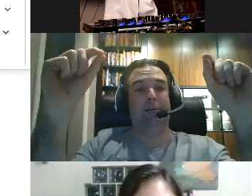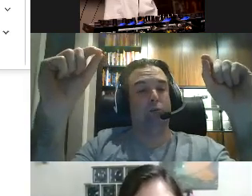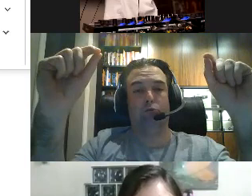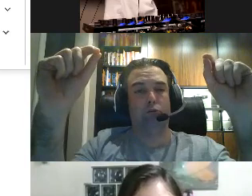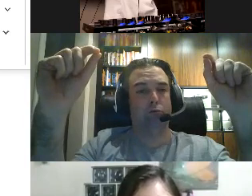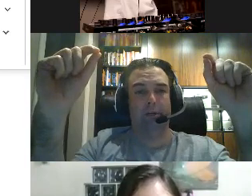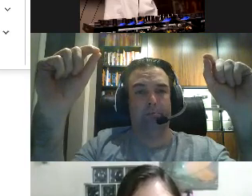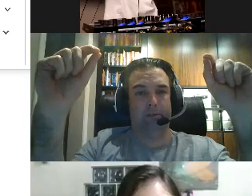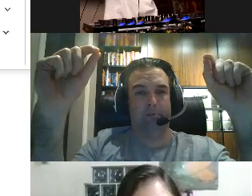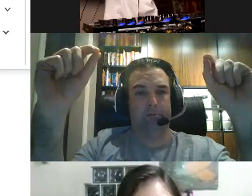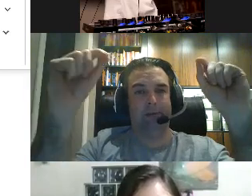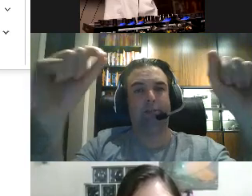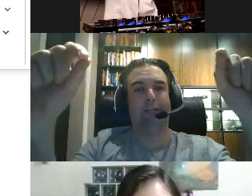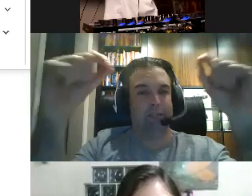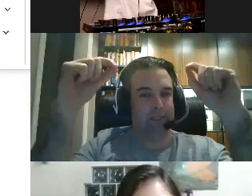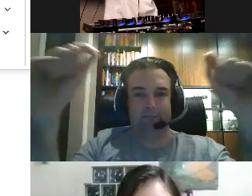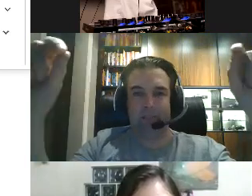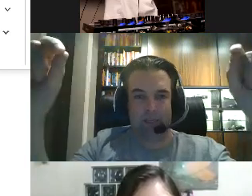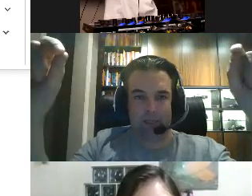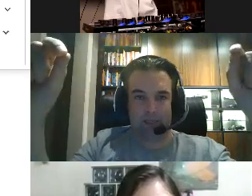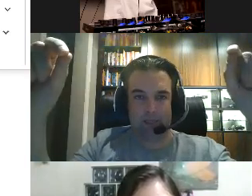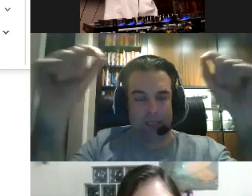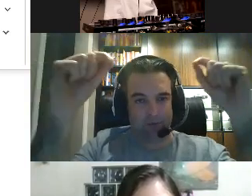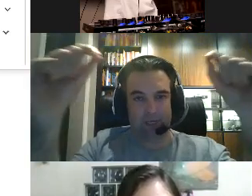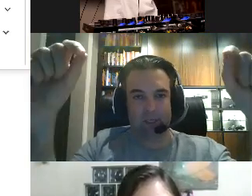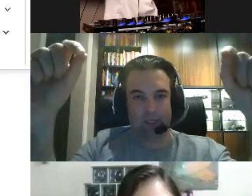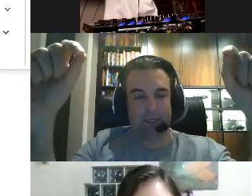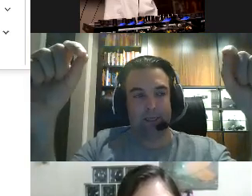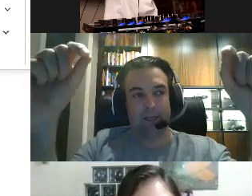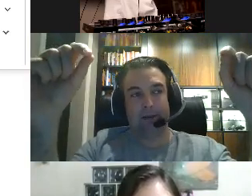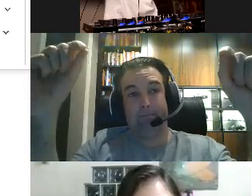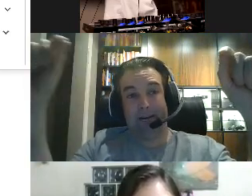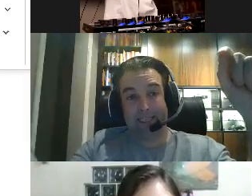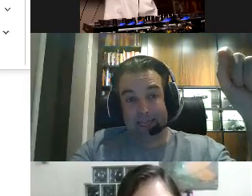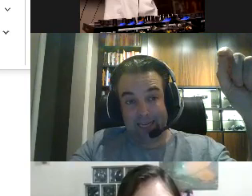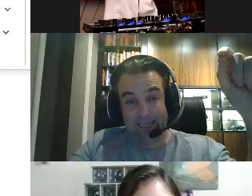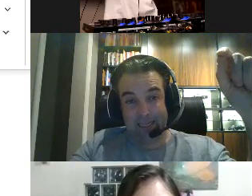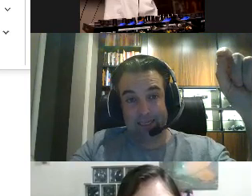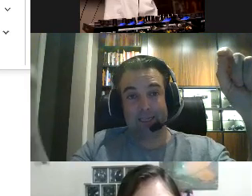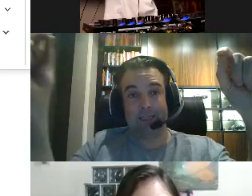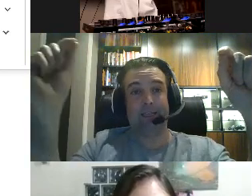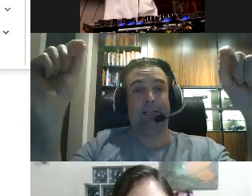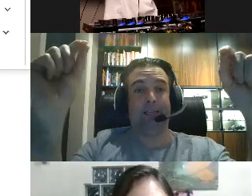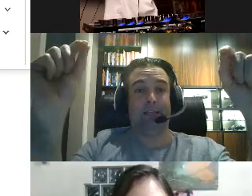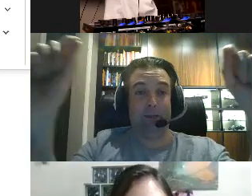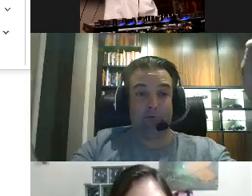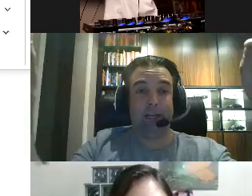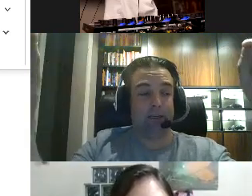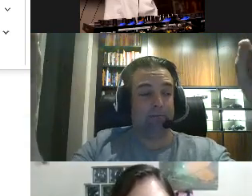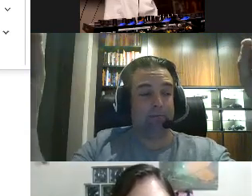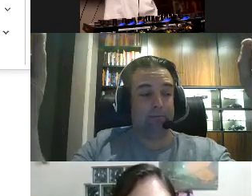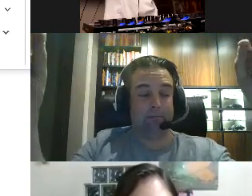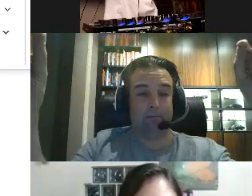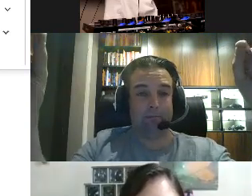Entendem, eu não estou julgando o Brasil. O Brasil é assim, sempre vai ser. É diferente. Mas lá, isso